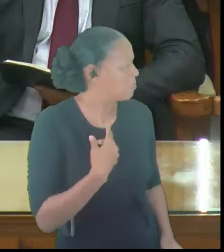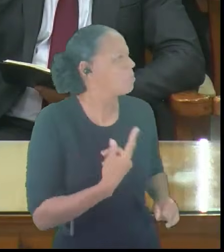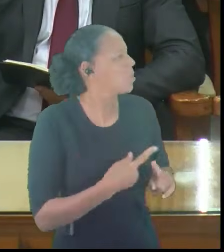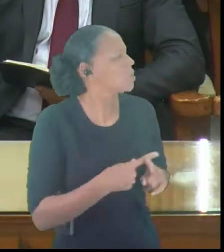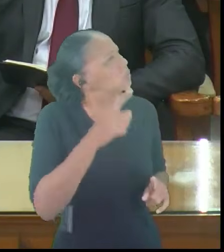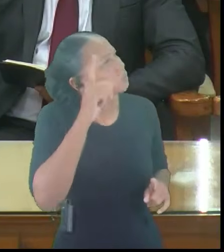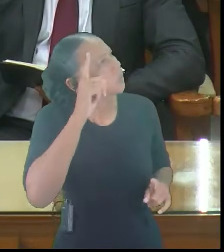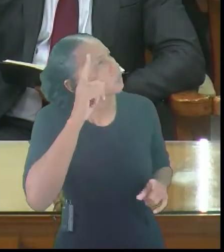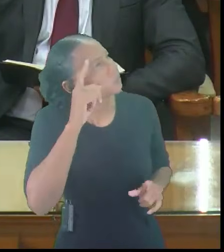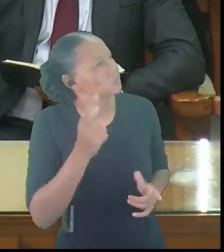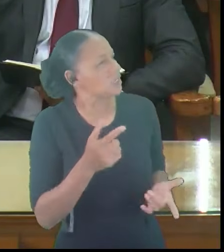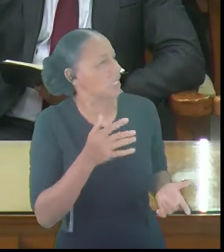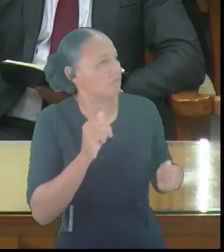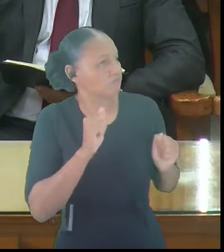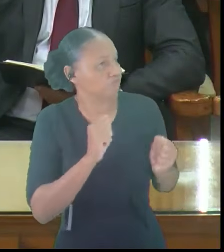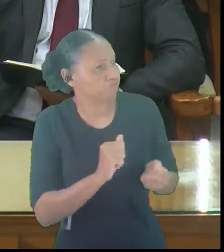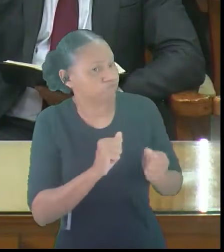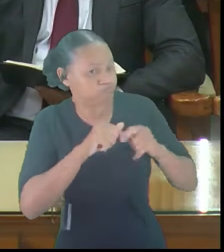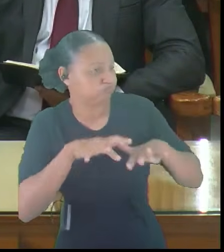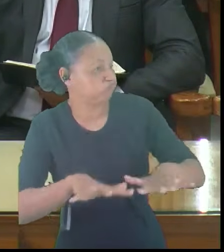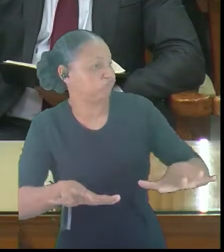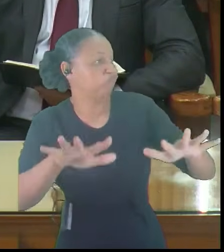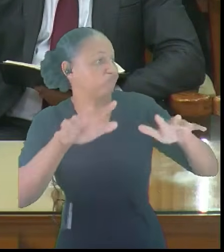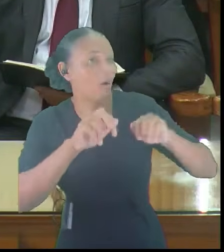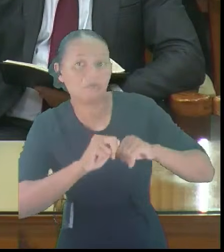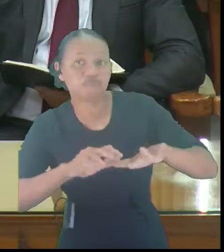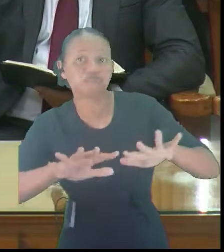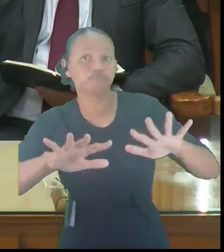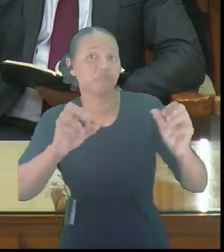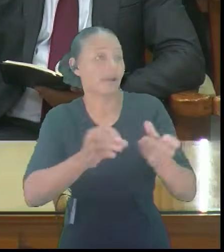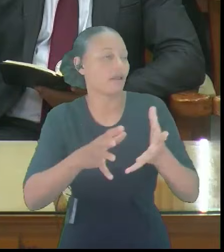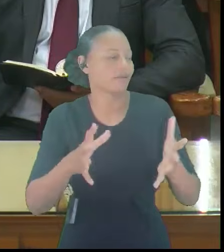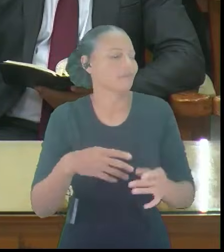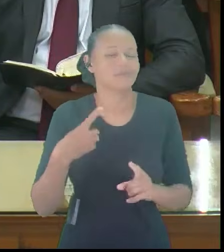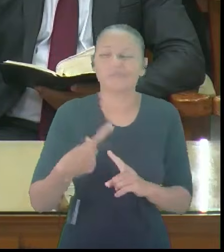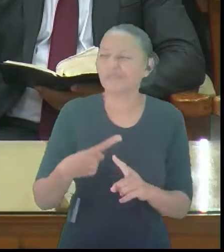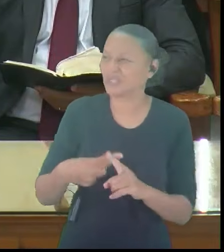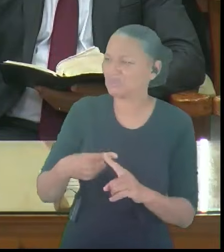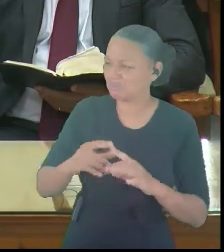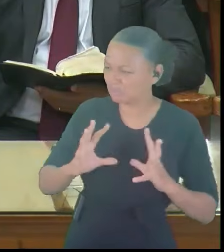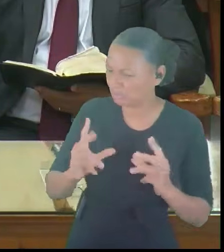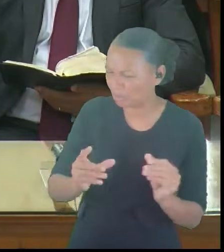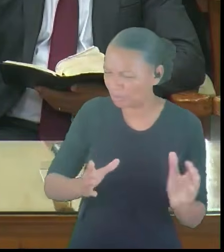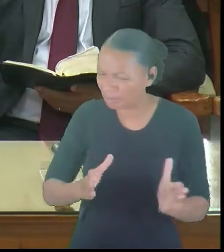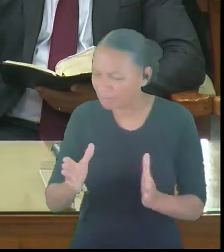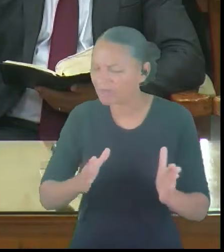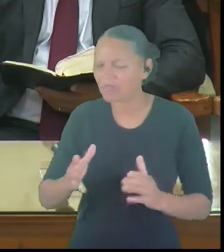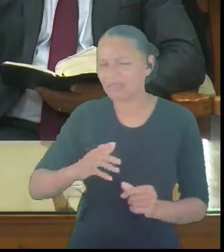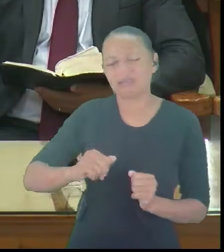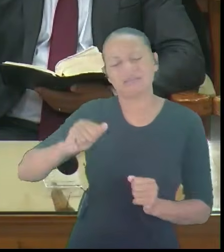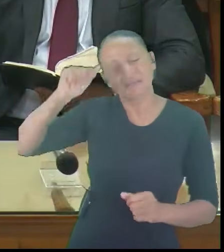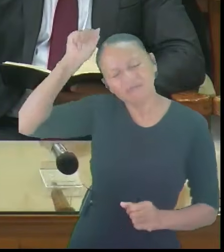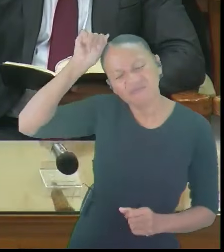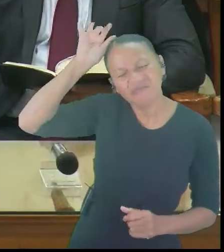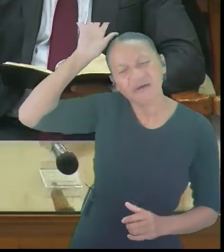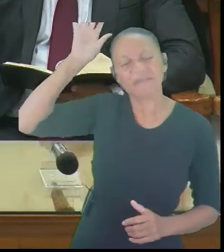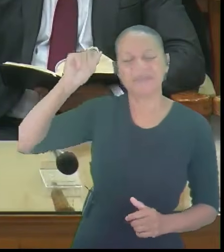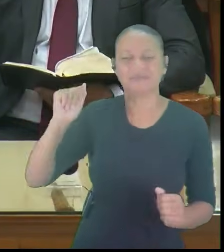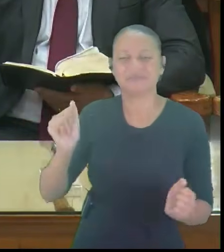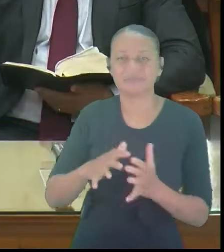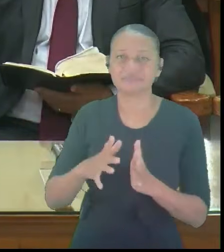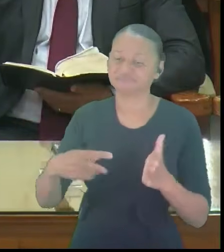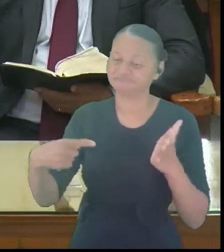dia? Porque todo tempo não é tempo de derramamento. Porque todo tempo não é tempo de efusão de milagres. Não